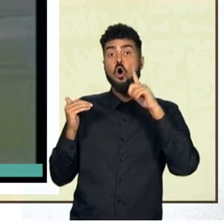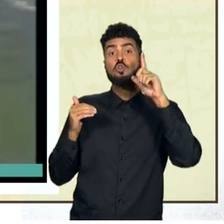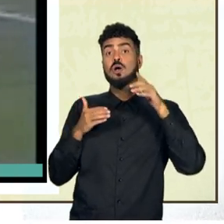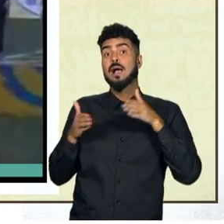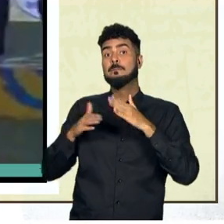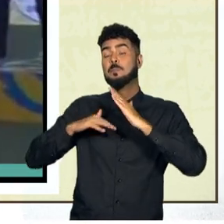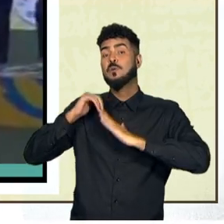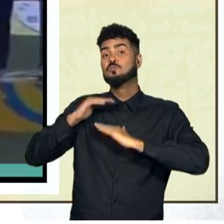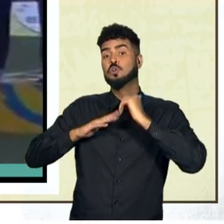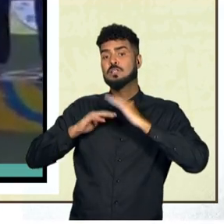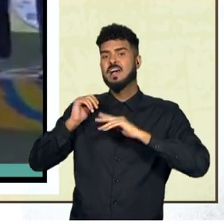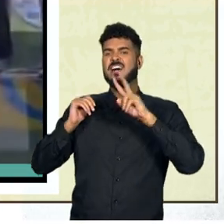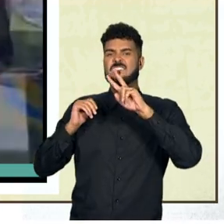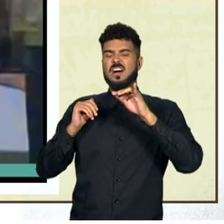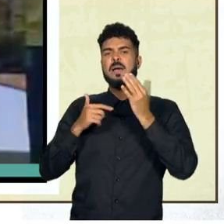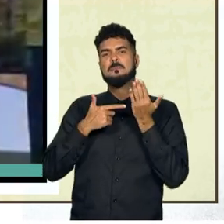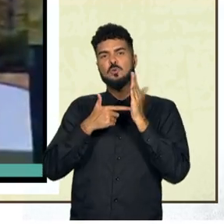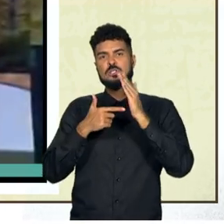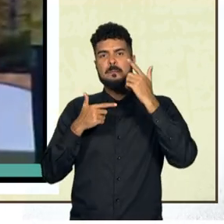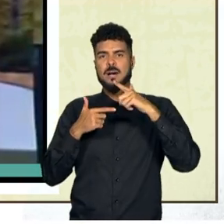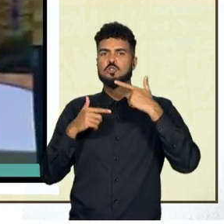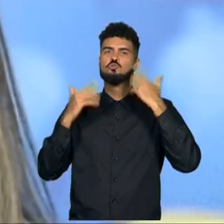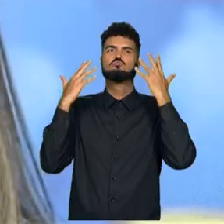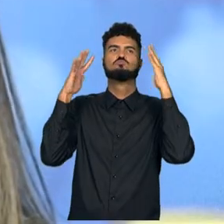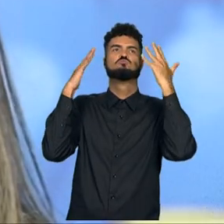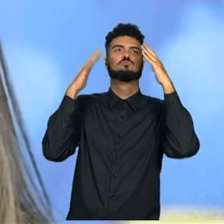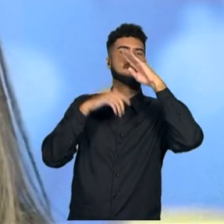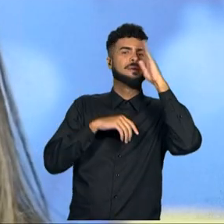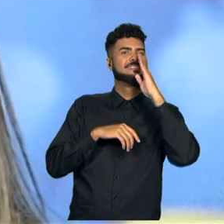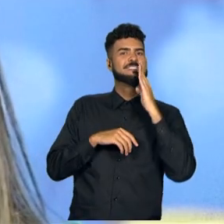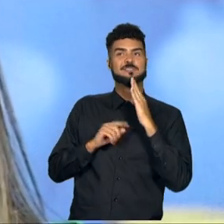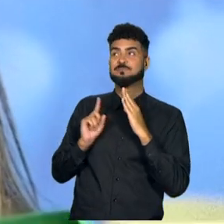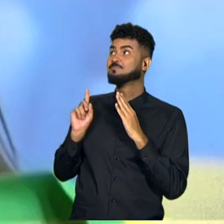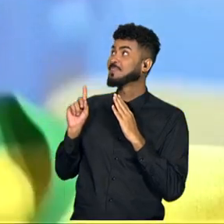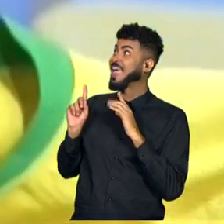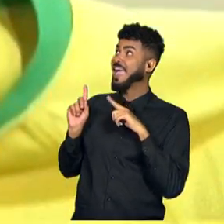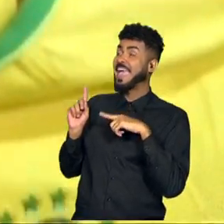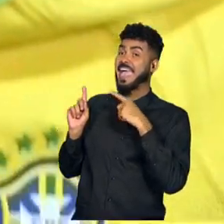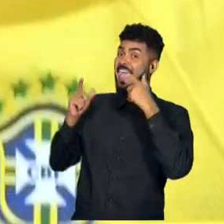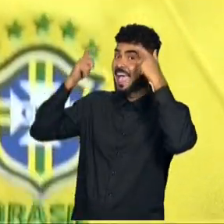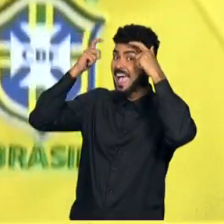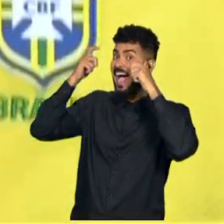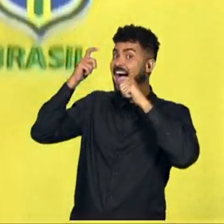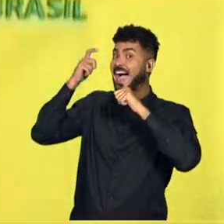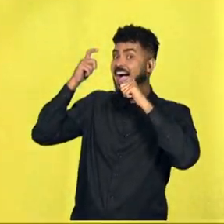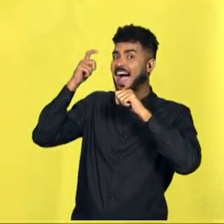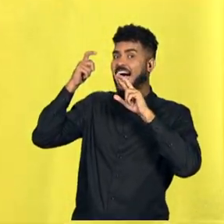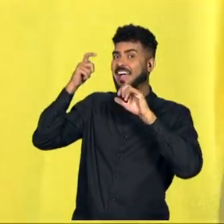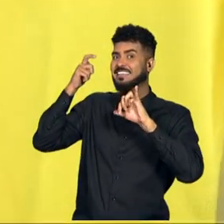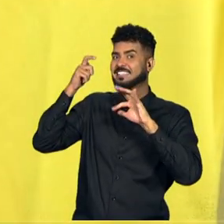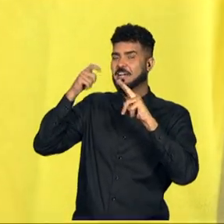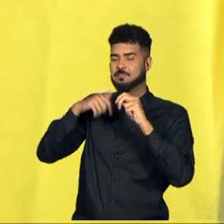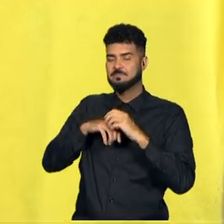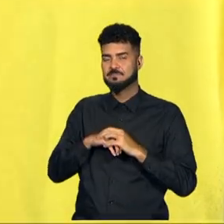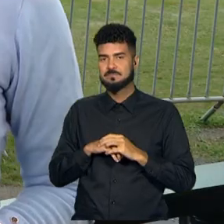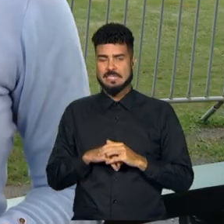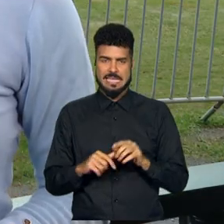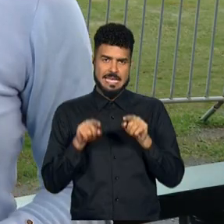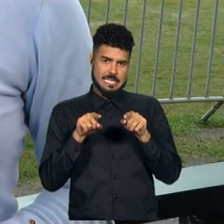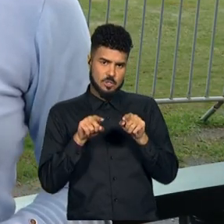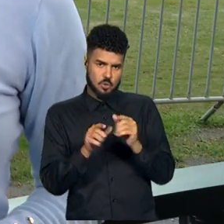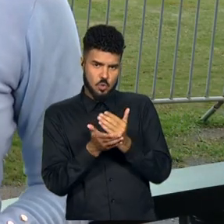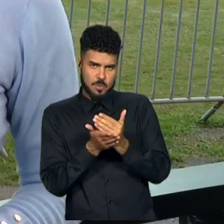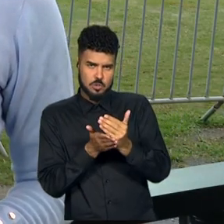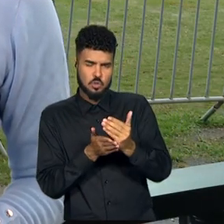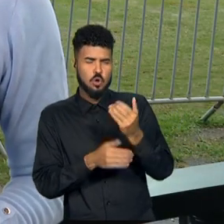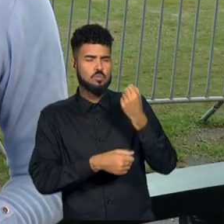que daria mais uma coroa ao Brasil. Dessa vez, com uma rainha. Então, isso começou há muitos anos